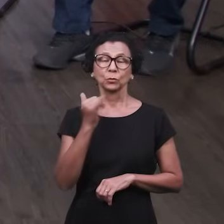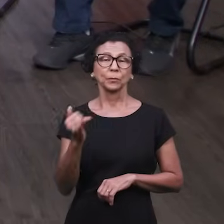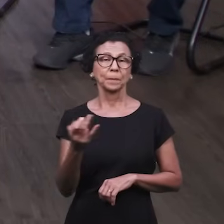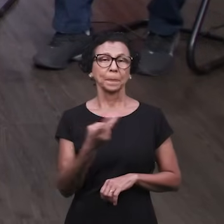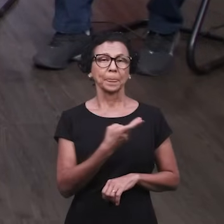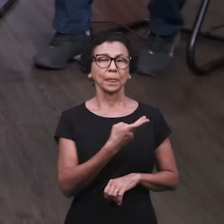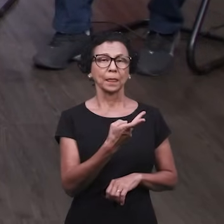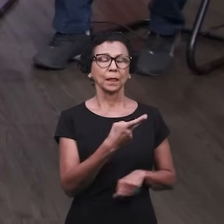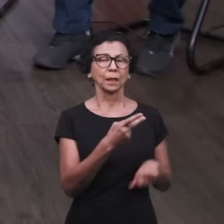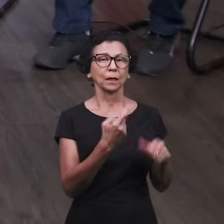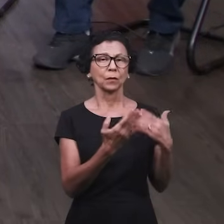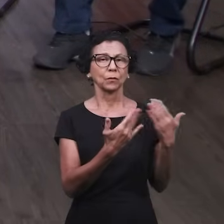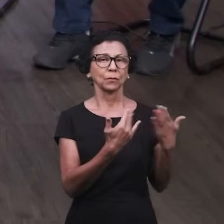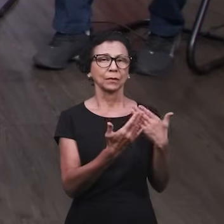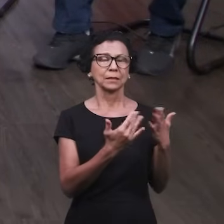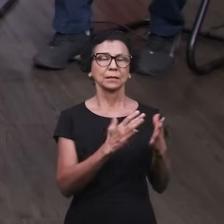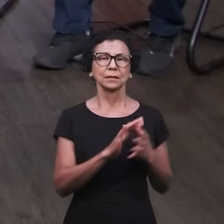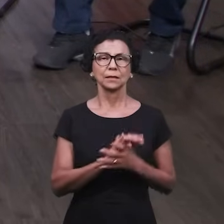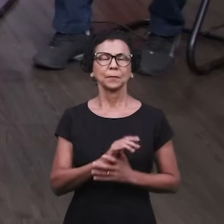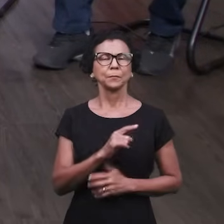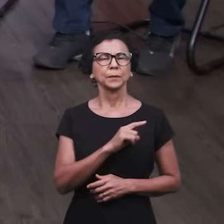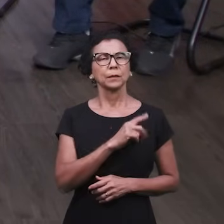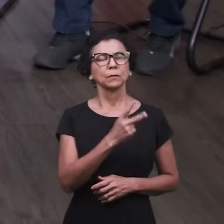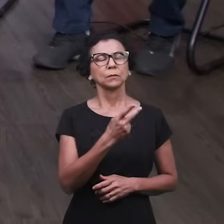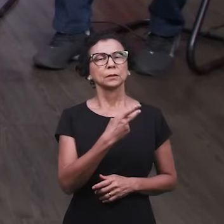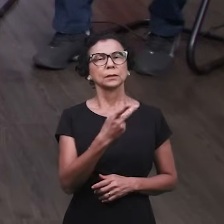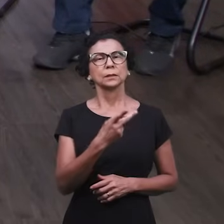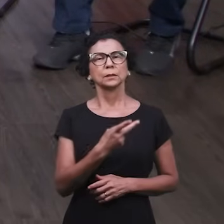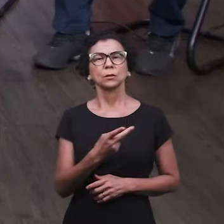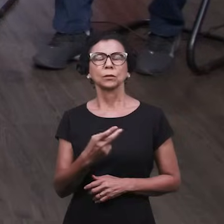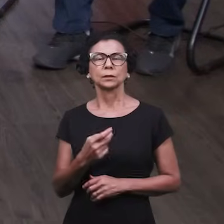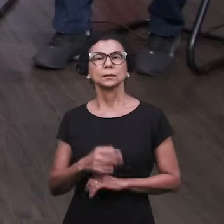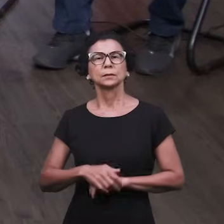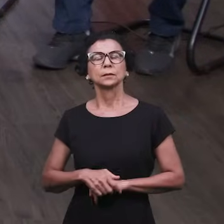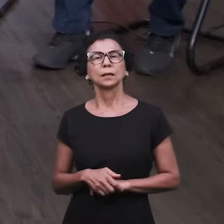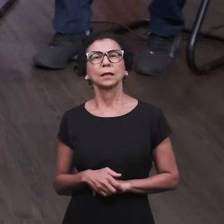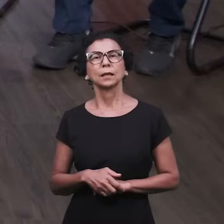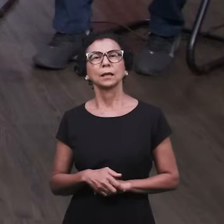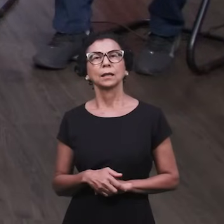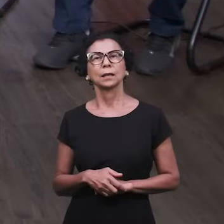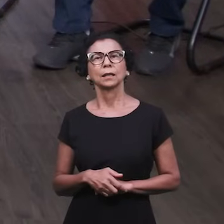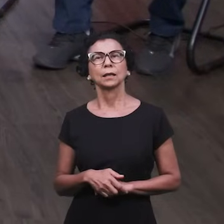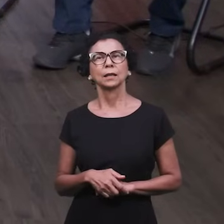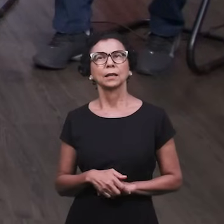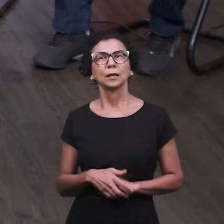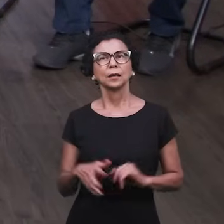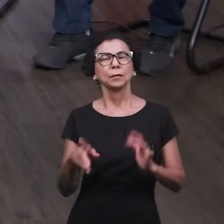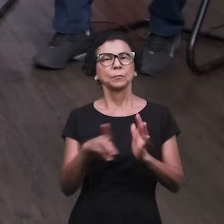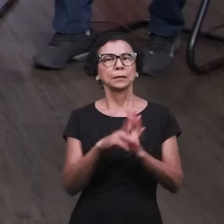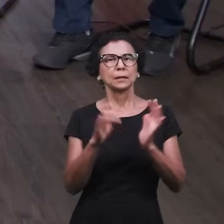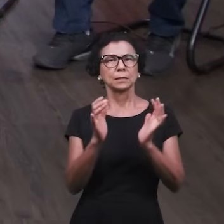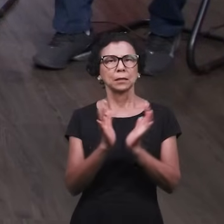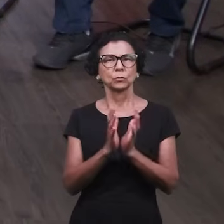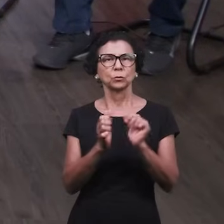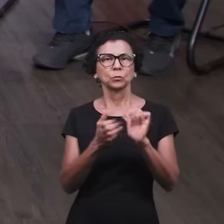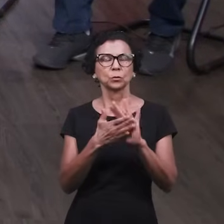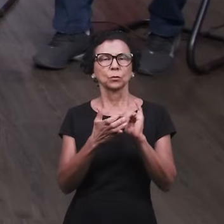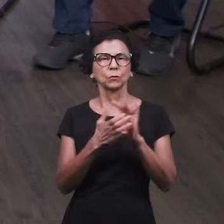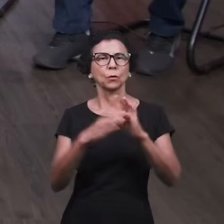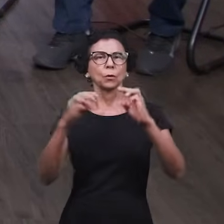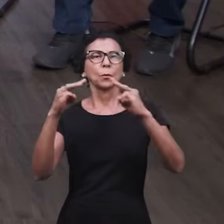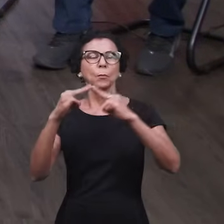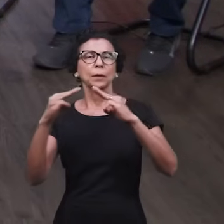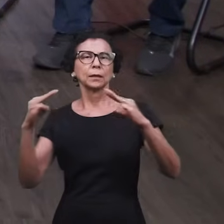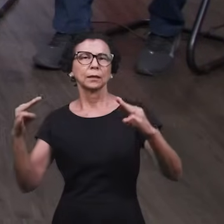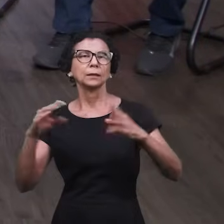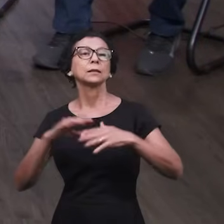vocês fazer parte do grupo de louvor do Manaim, né? Nós temos muitos irmãos e jovens